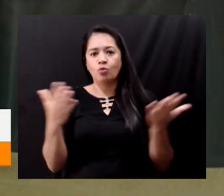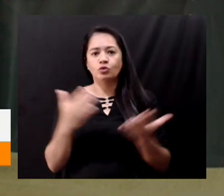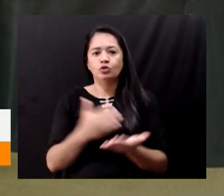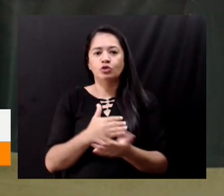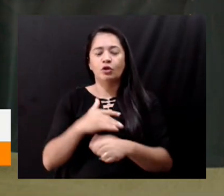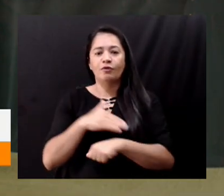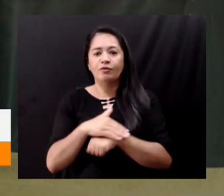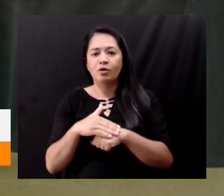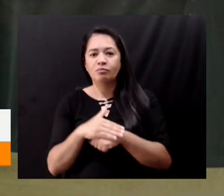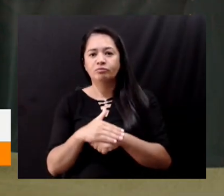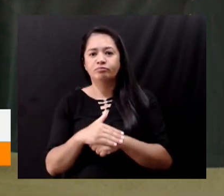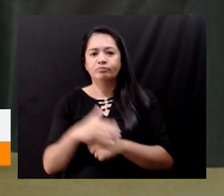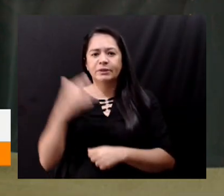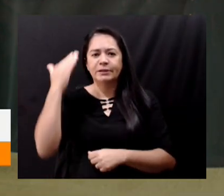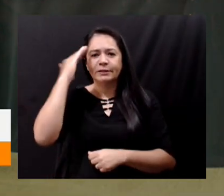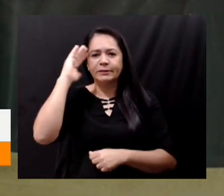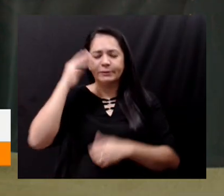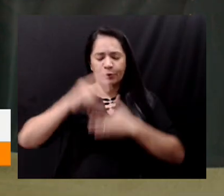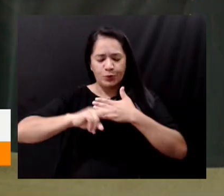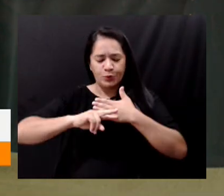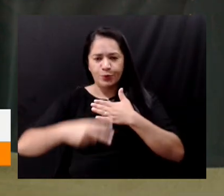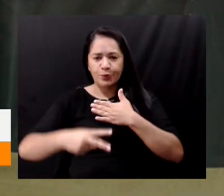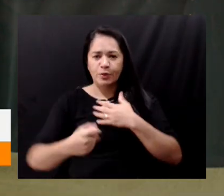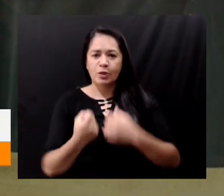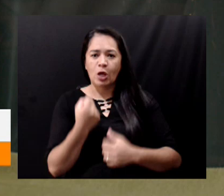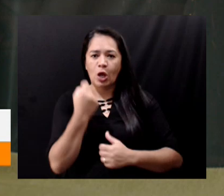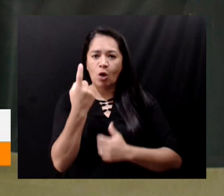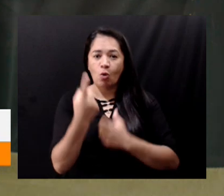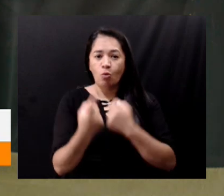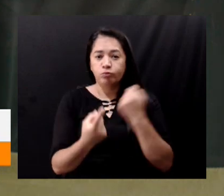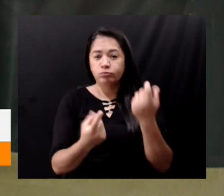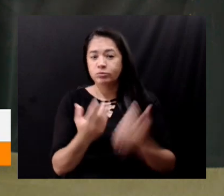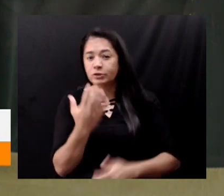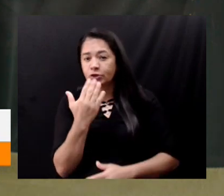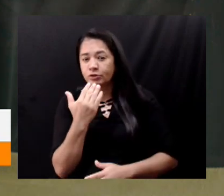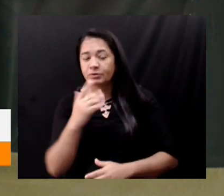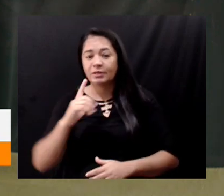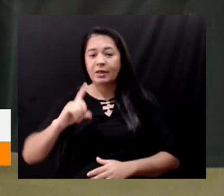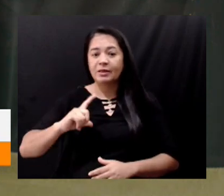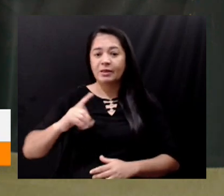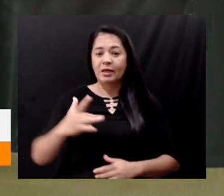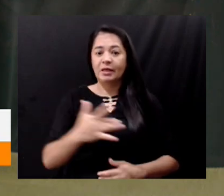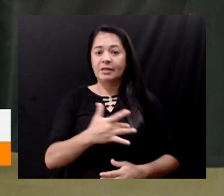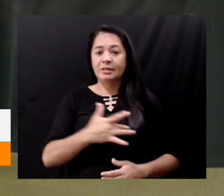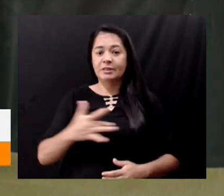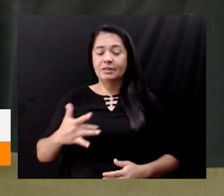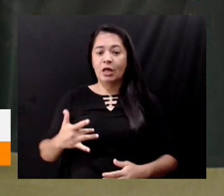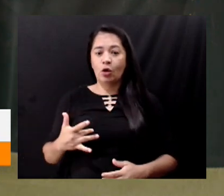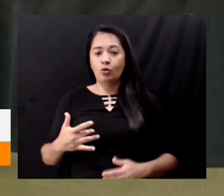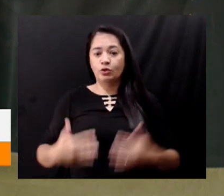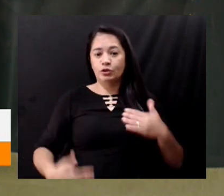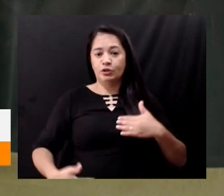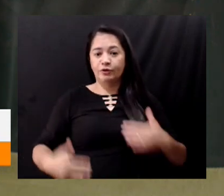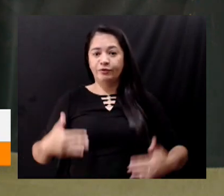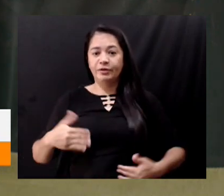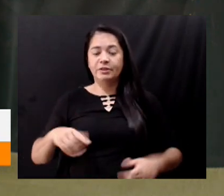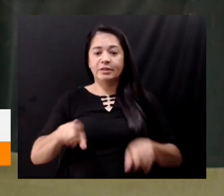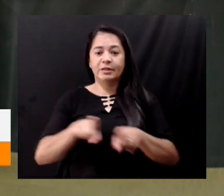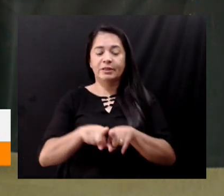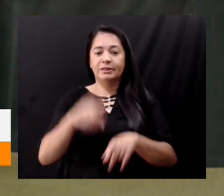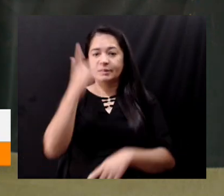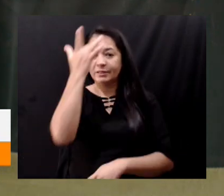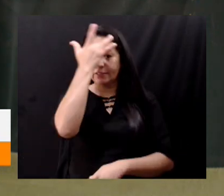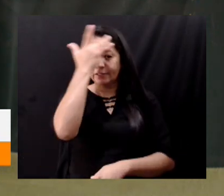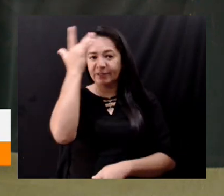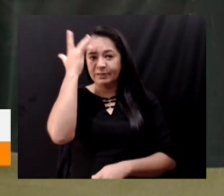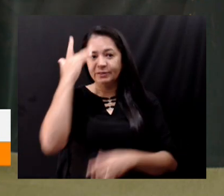impacto que certos alimentos têm em nossa saúde física e mental. Com as nossas convidadas, eu já recebo a